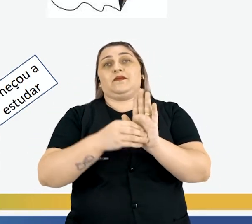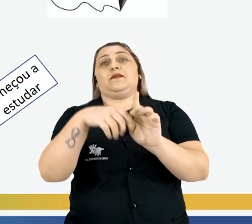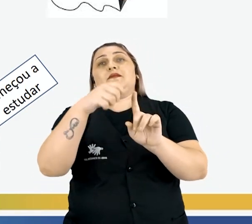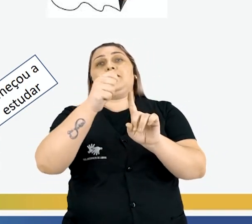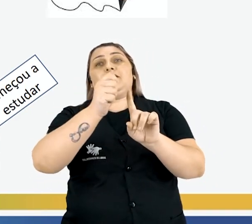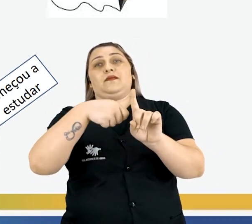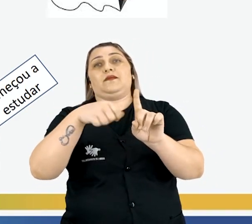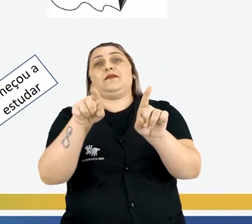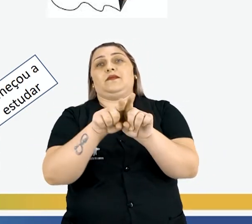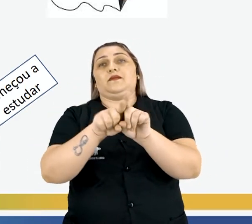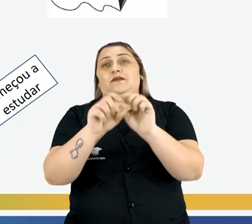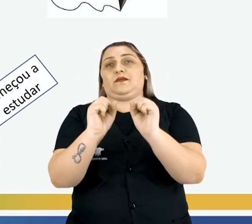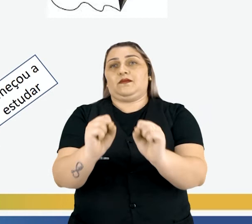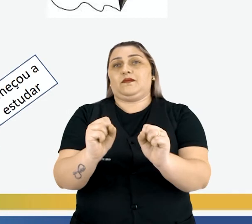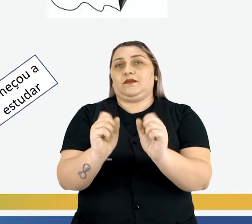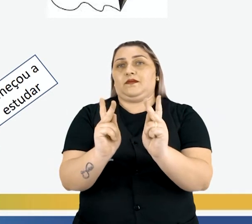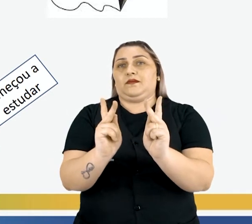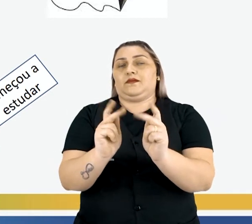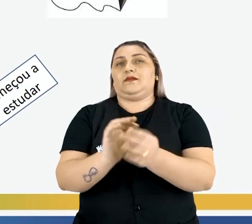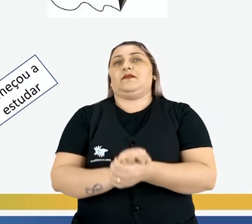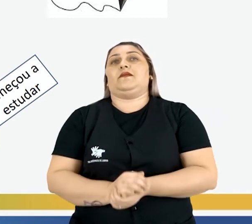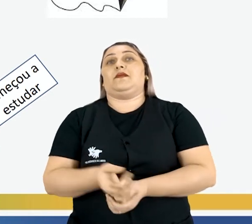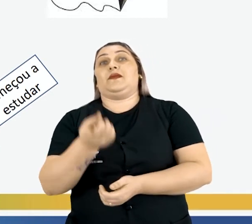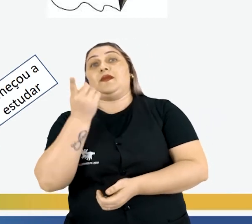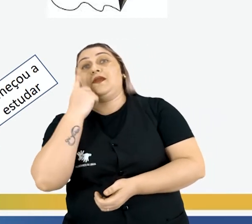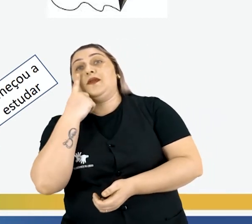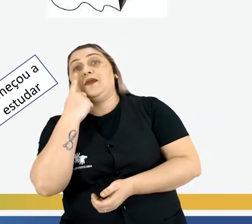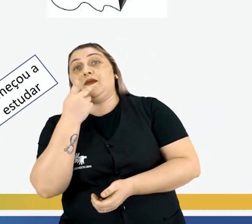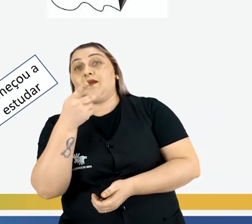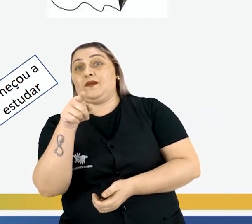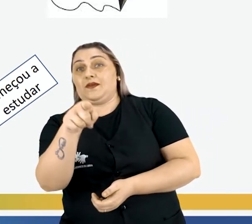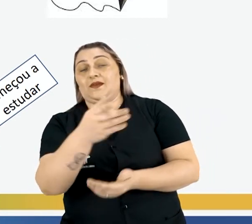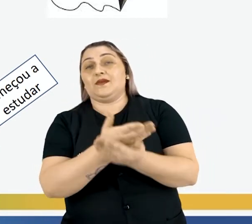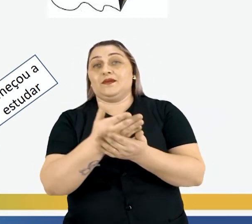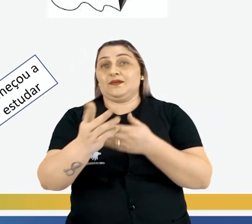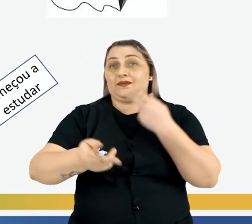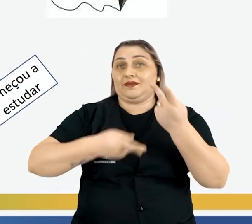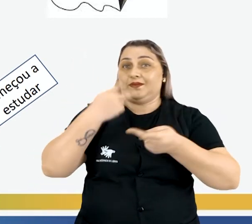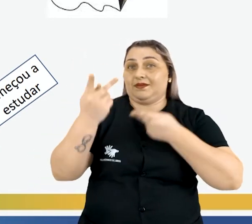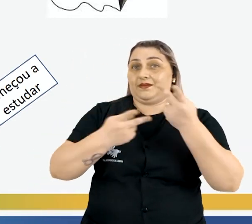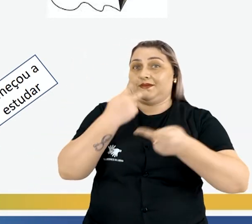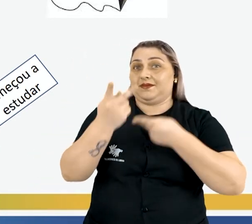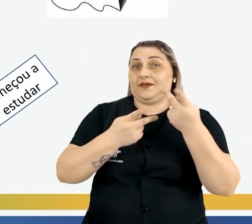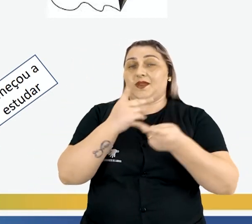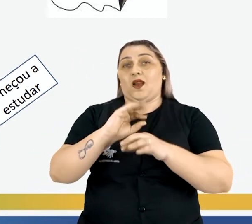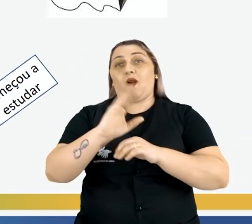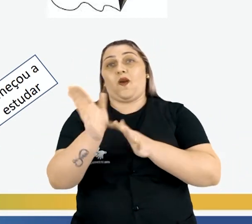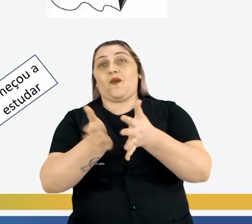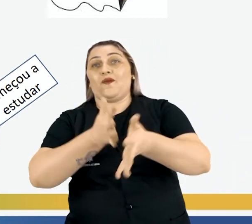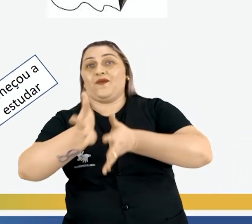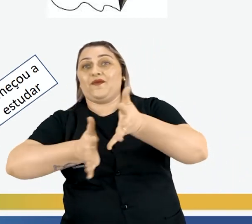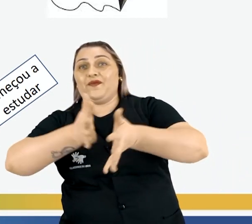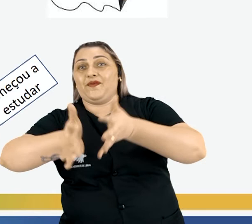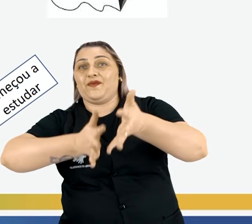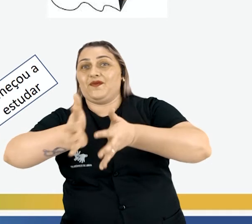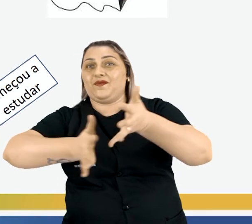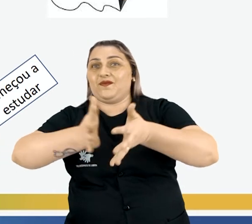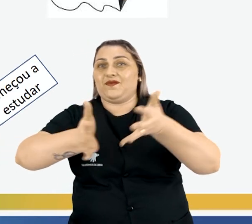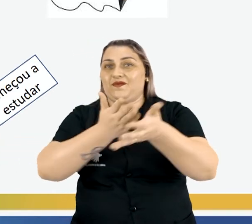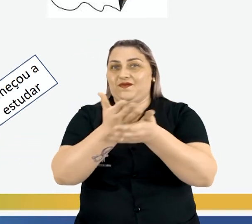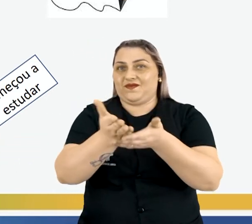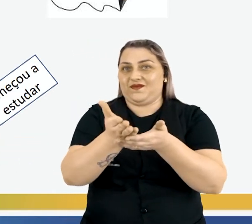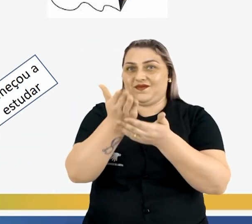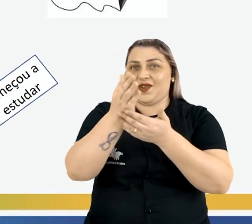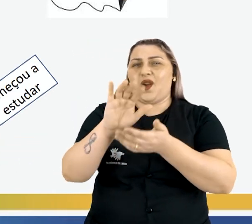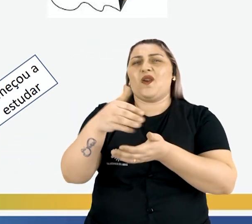também pode, tá bom? Olha, quando foi que você começou a falar, hein? Qual a sua idade? Também